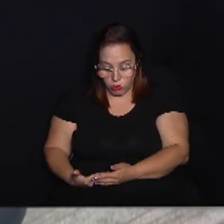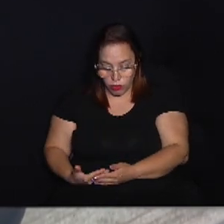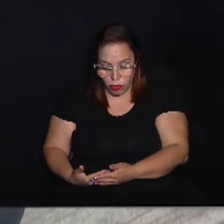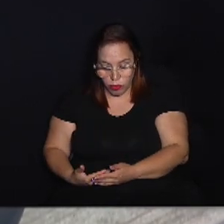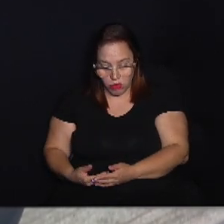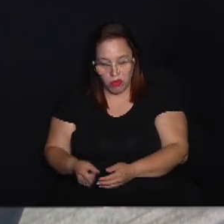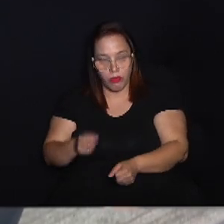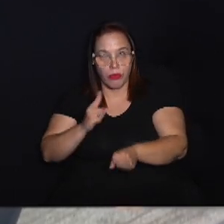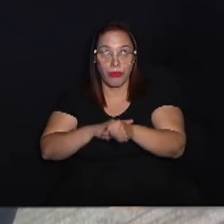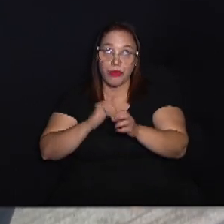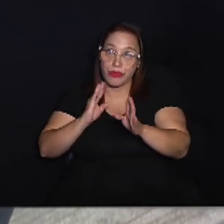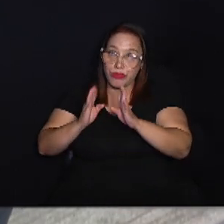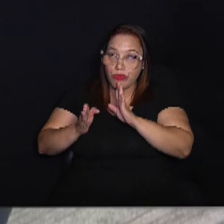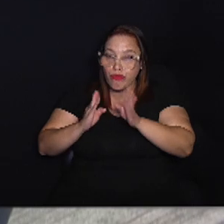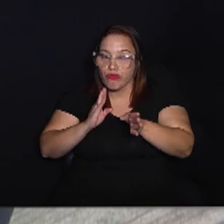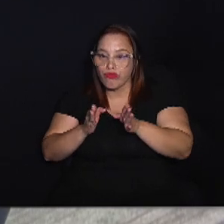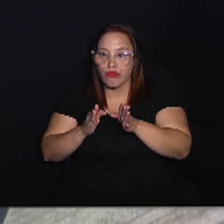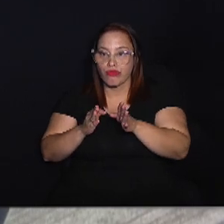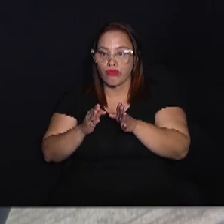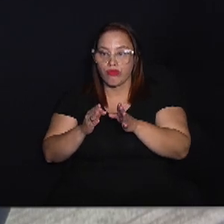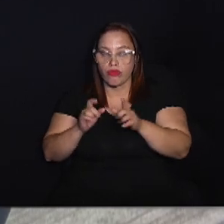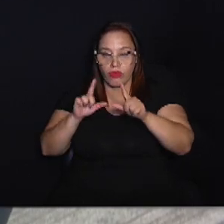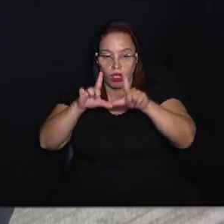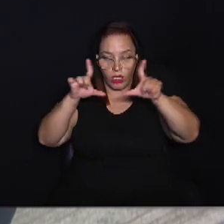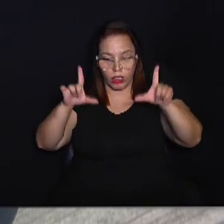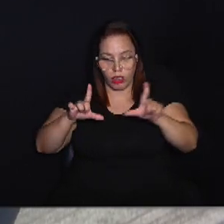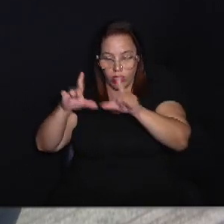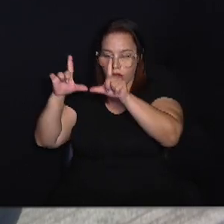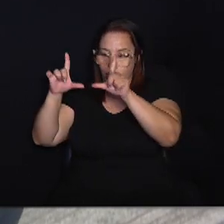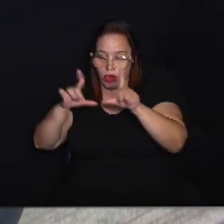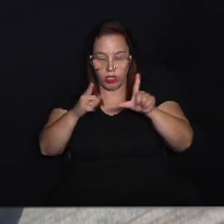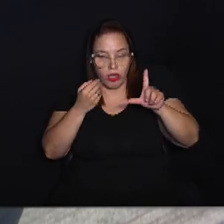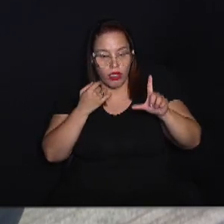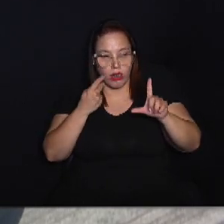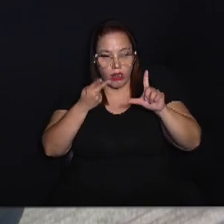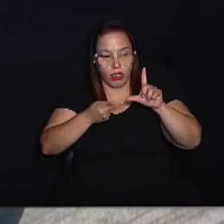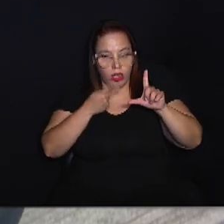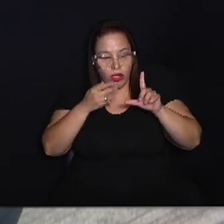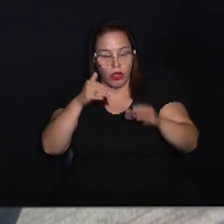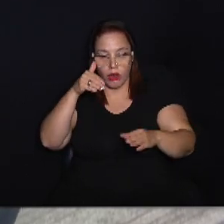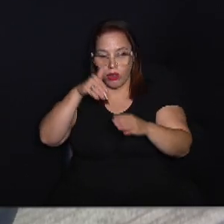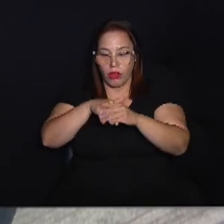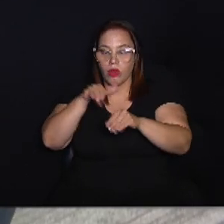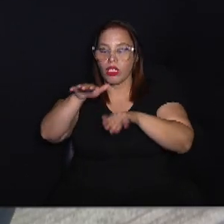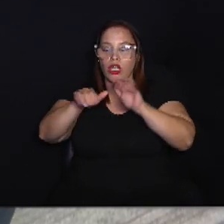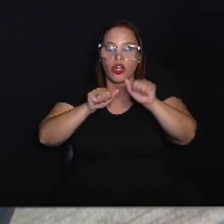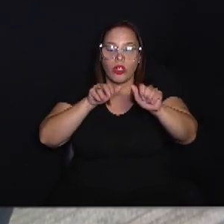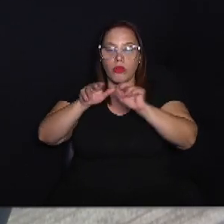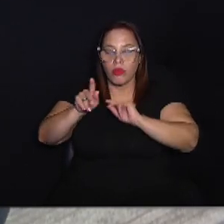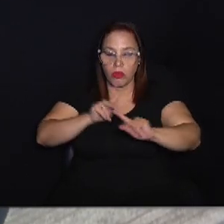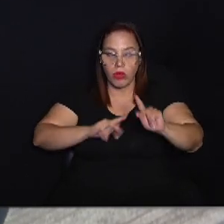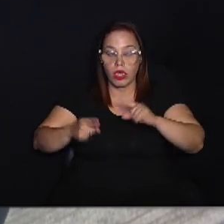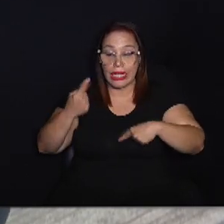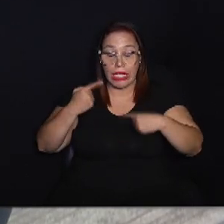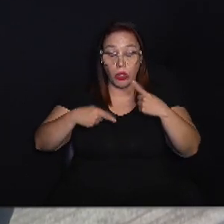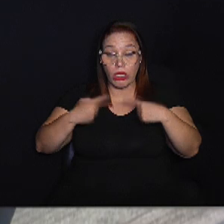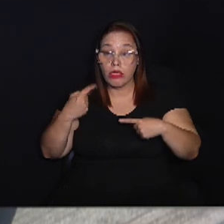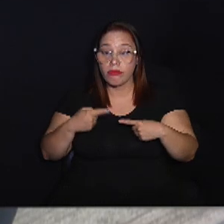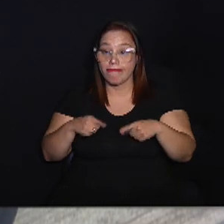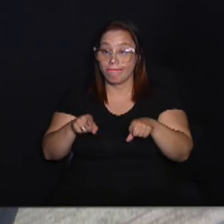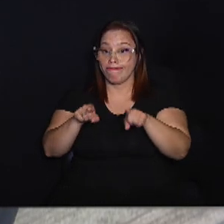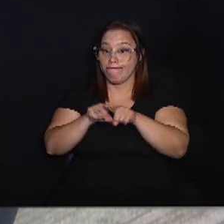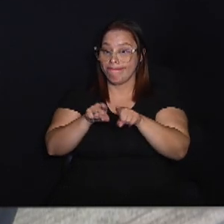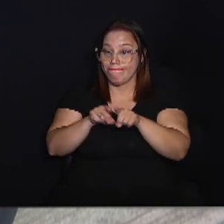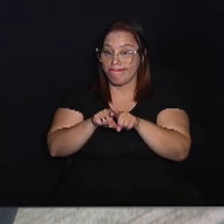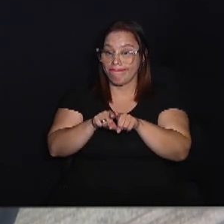tempo, inclusive nós temos que fazer cartazes dizendo sobre a votação, para chamar a população para a discussão. E também nós